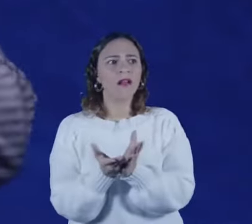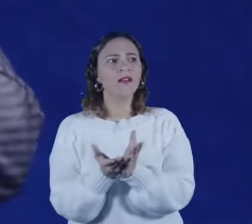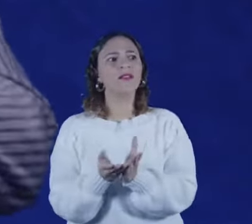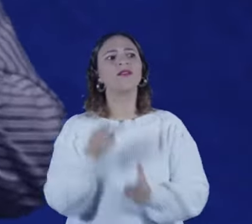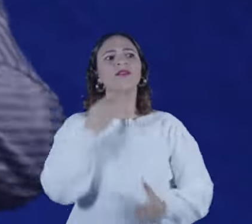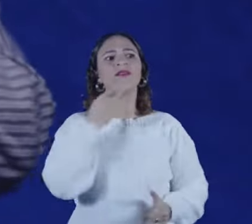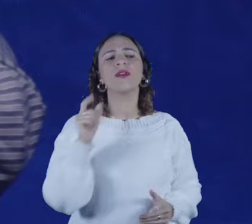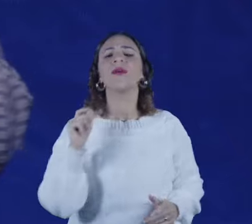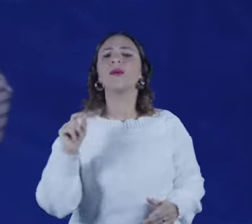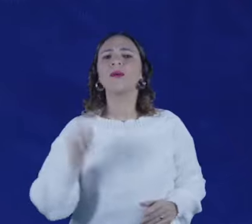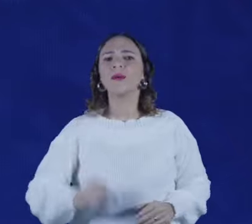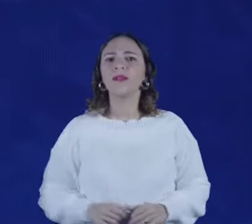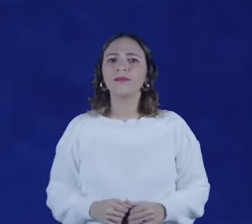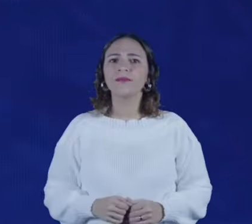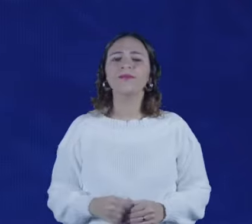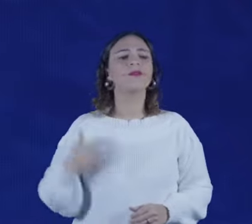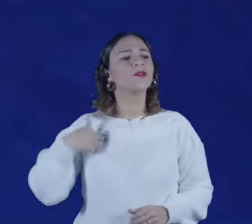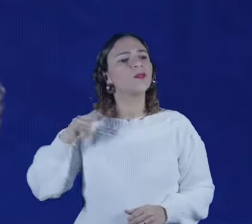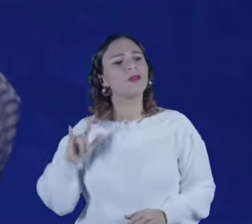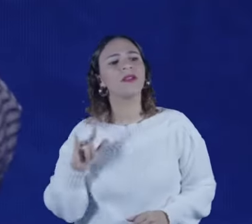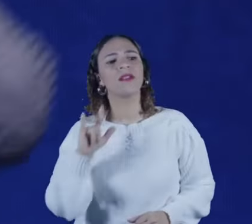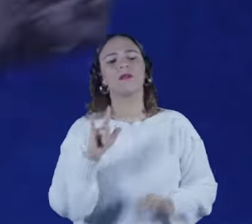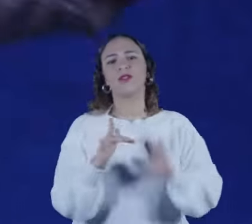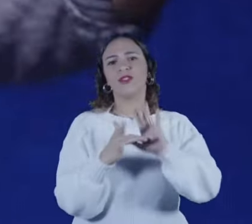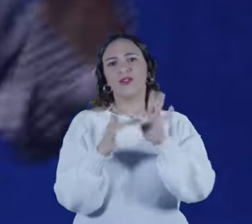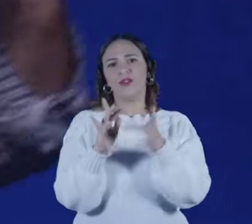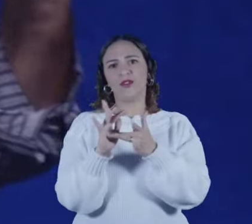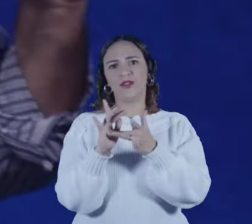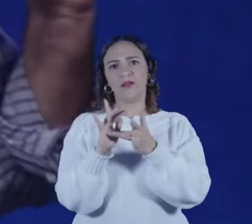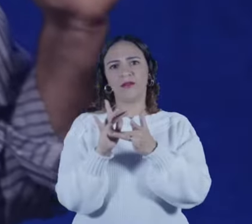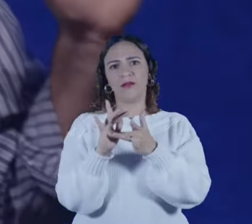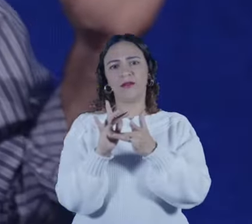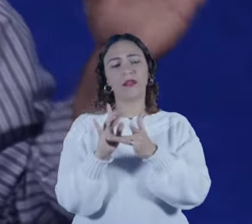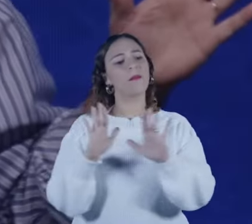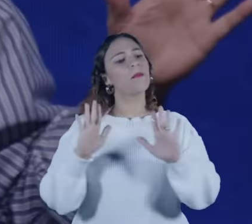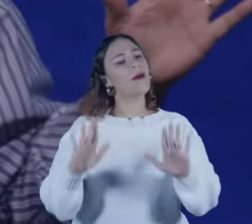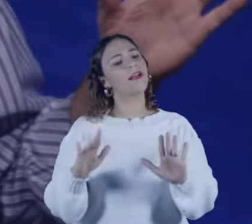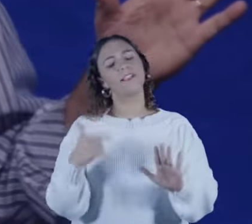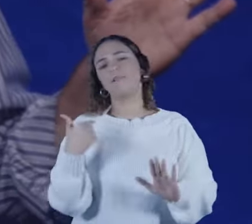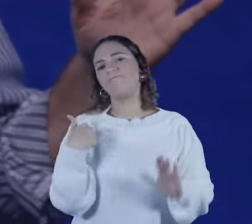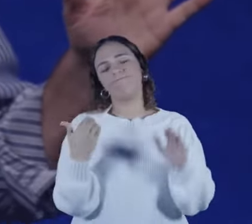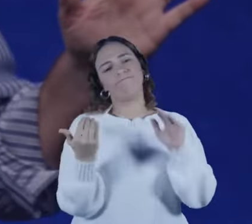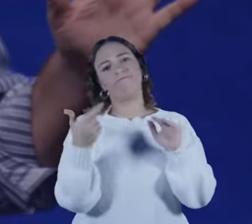não, eu amo Jesus, o que eu não concordo é com a Bíblia.